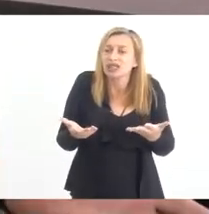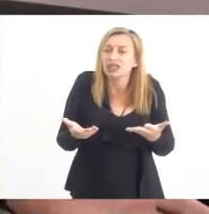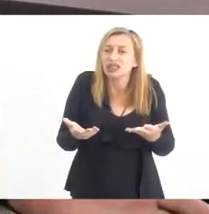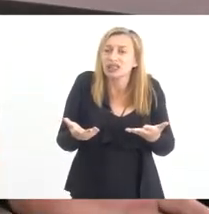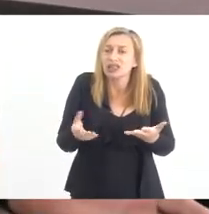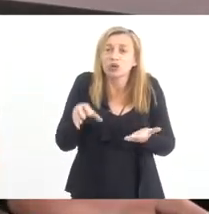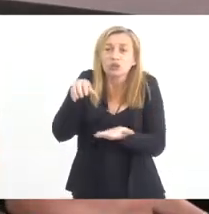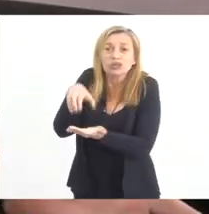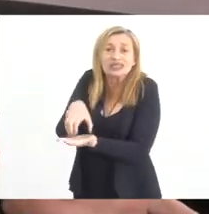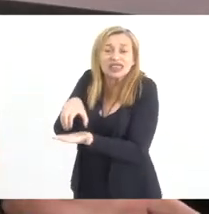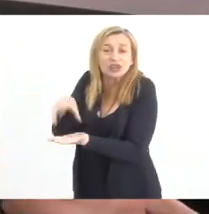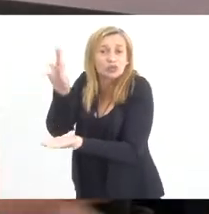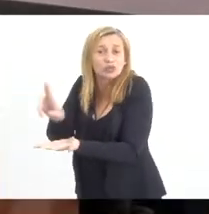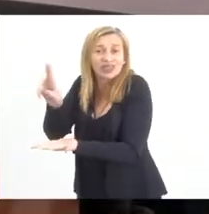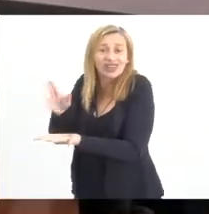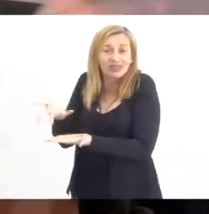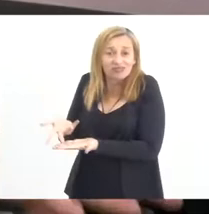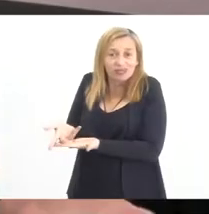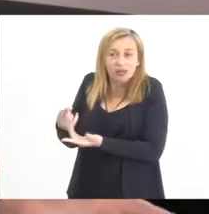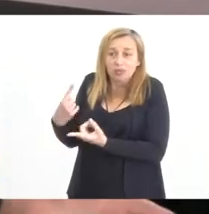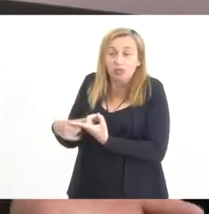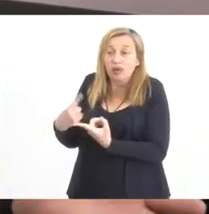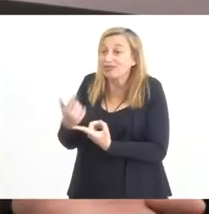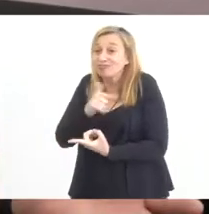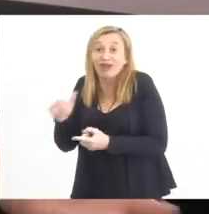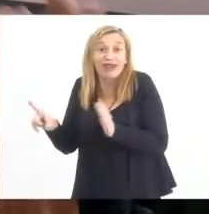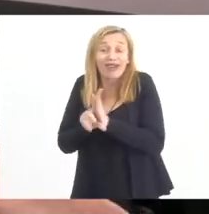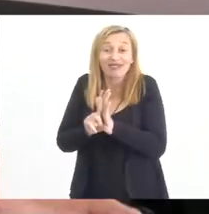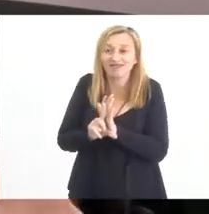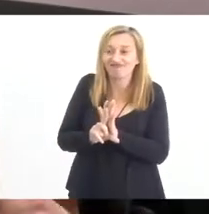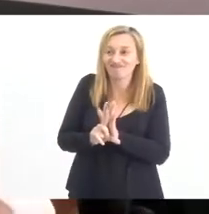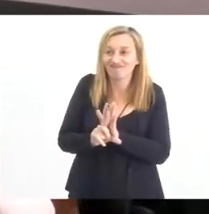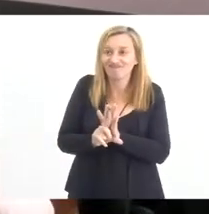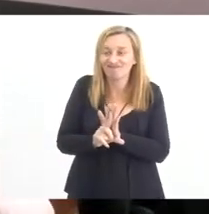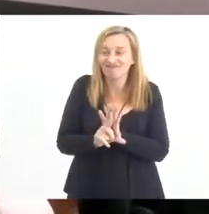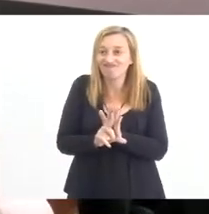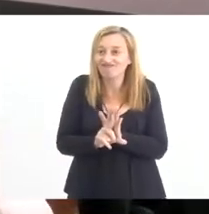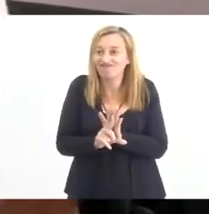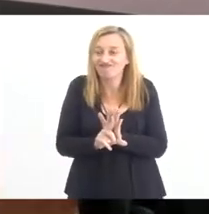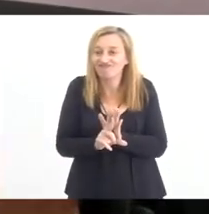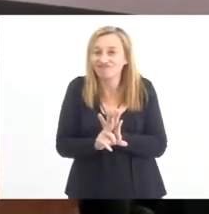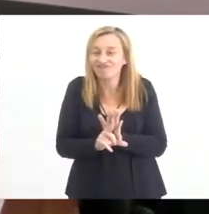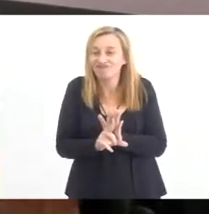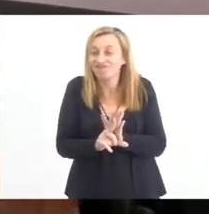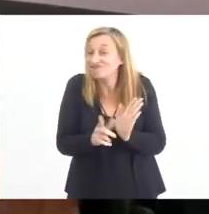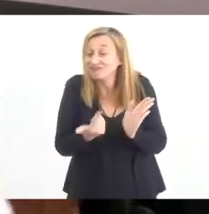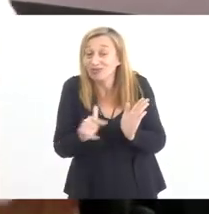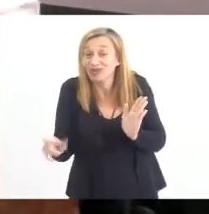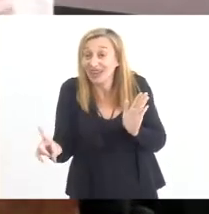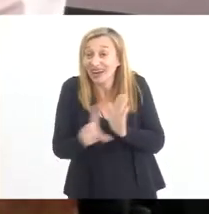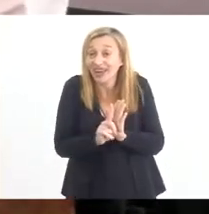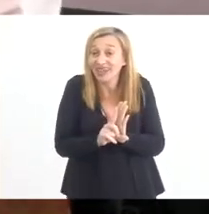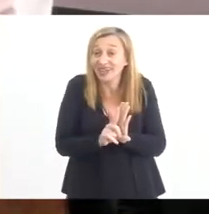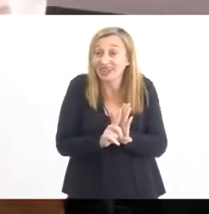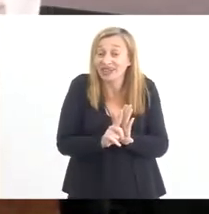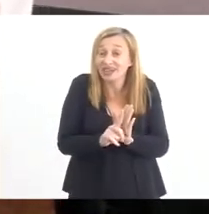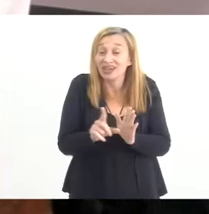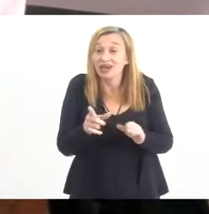centro universitário, porque não tem lei para plano de cargo de docente, não tem lei para plano de